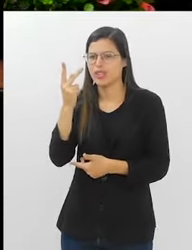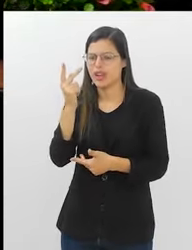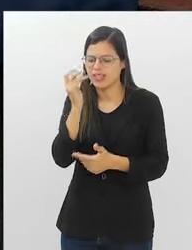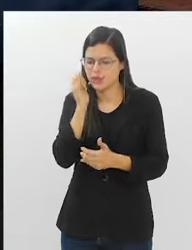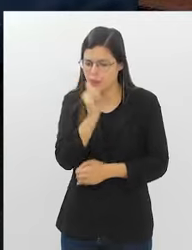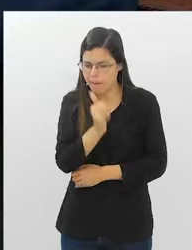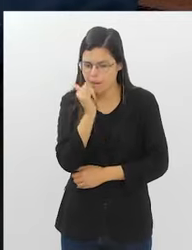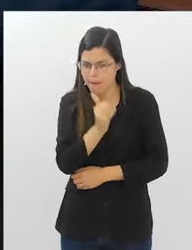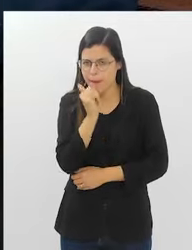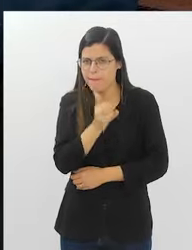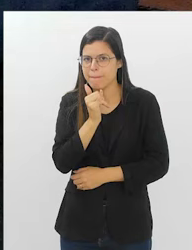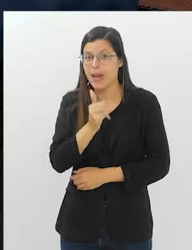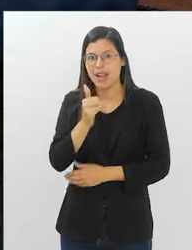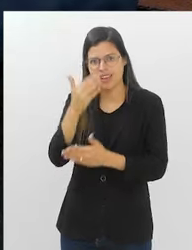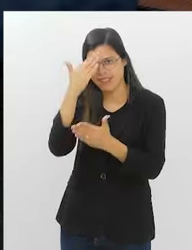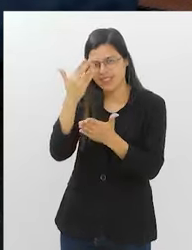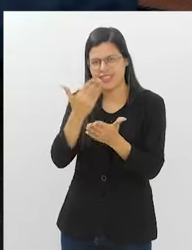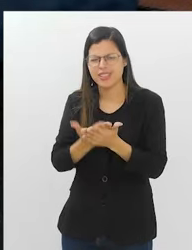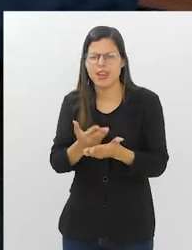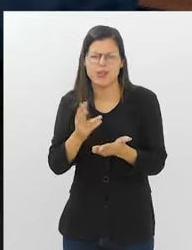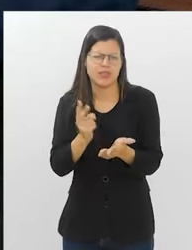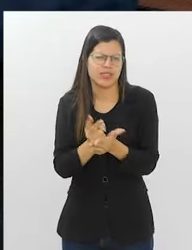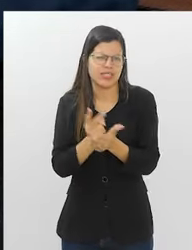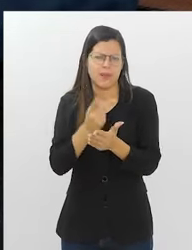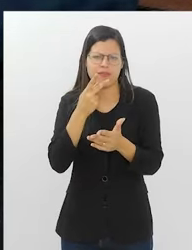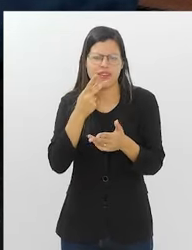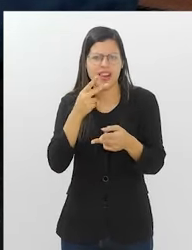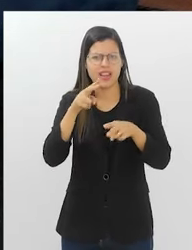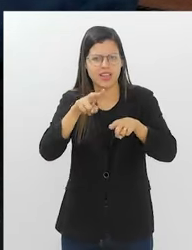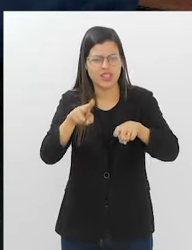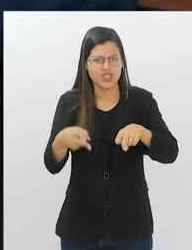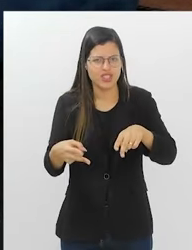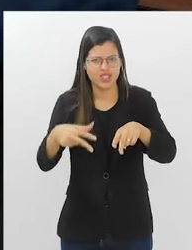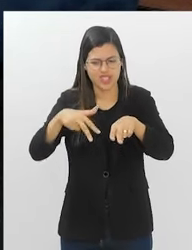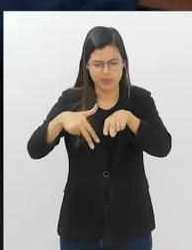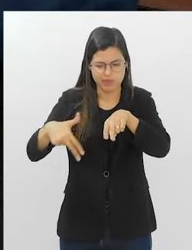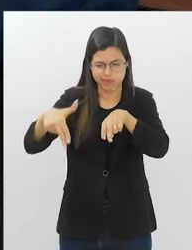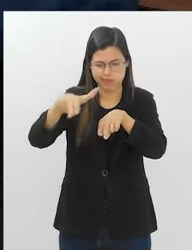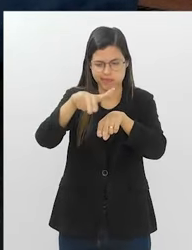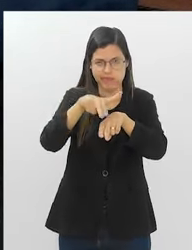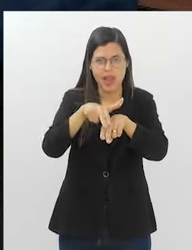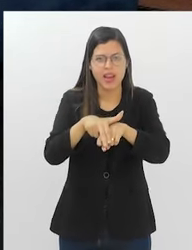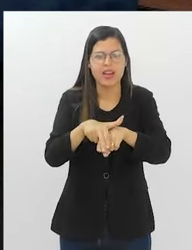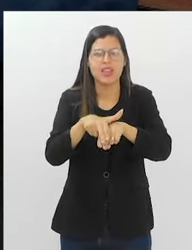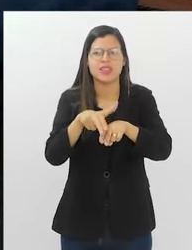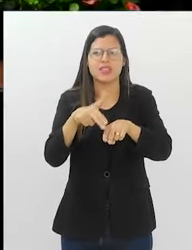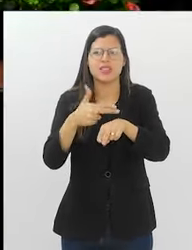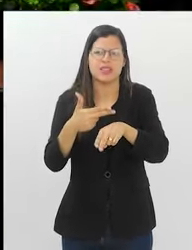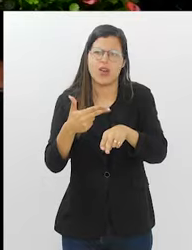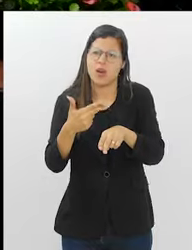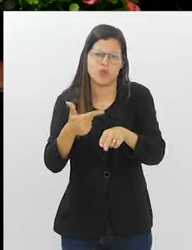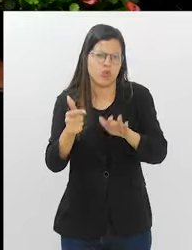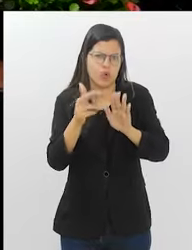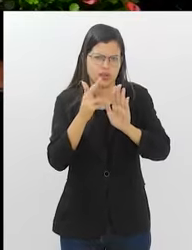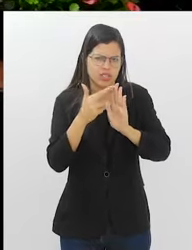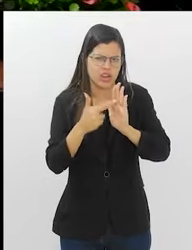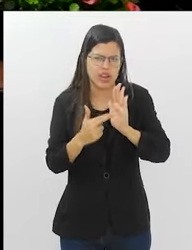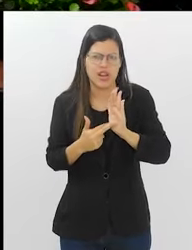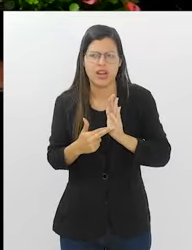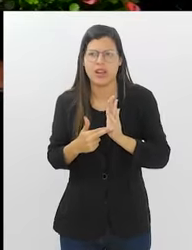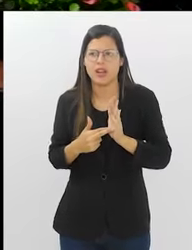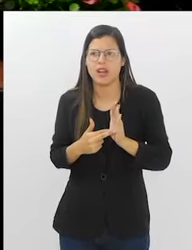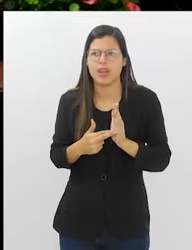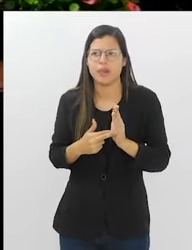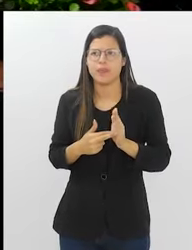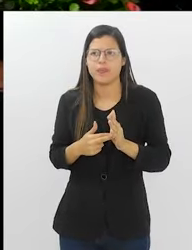fura, né? Então, eu sempre falei de reencarnação, sempre falei de alguns postulados da doutrina. E aí, sem que os